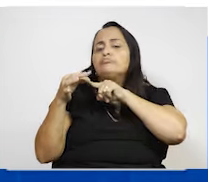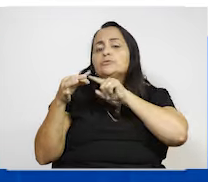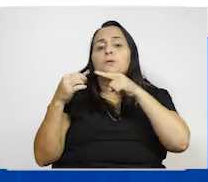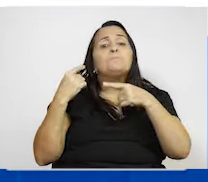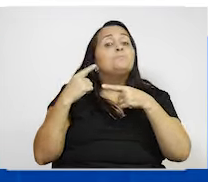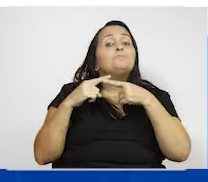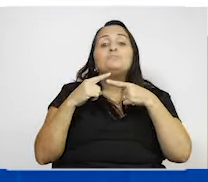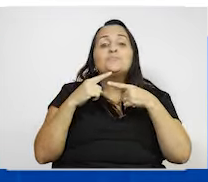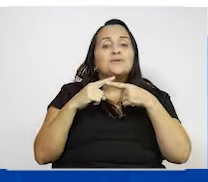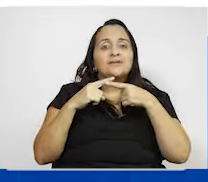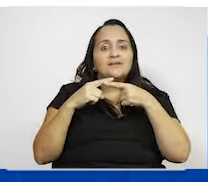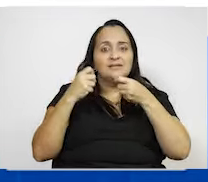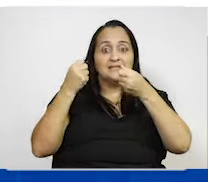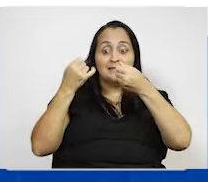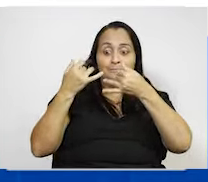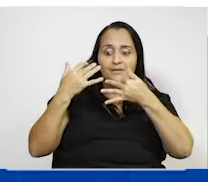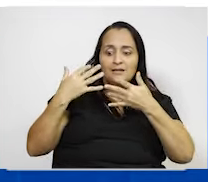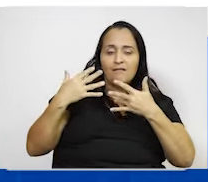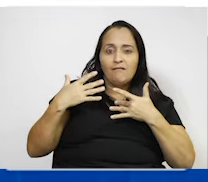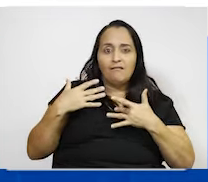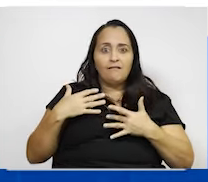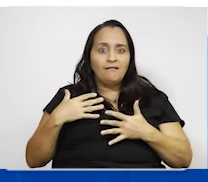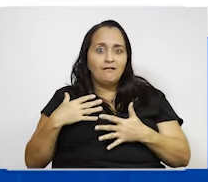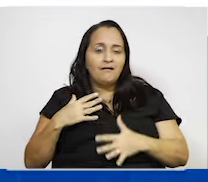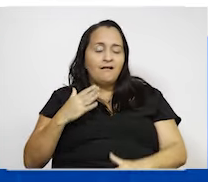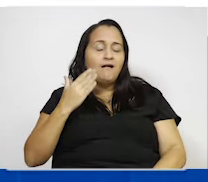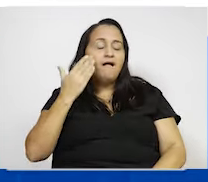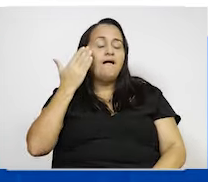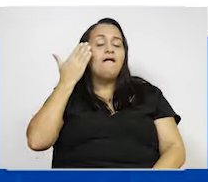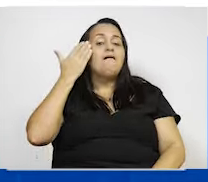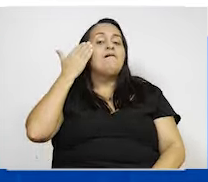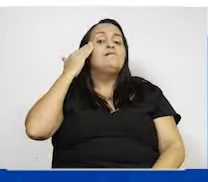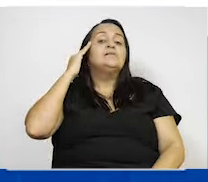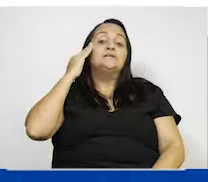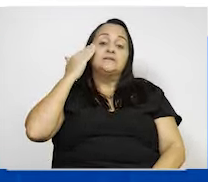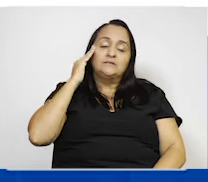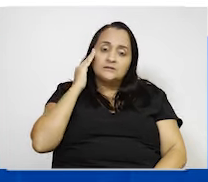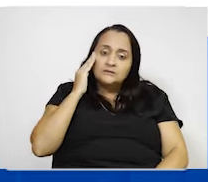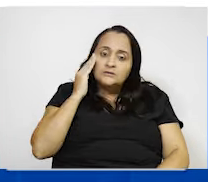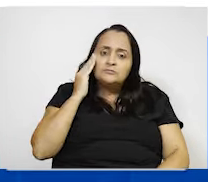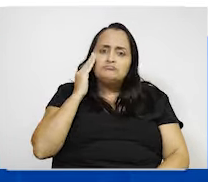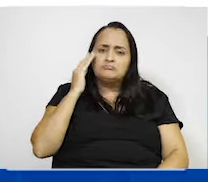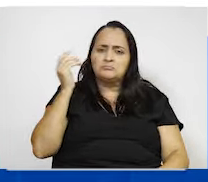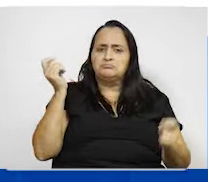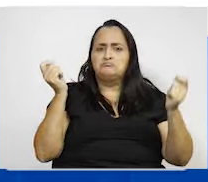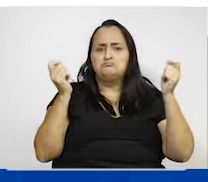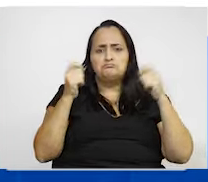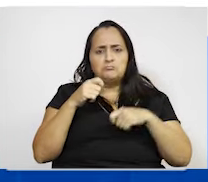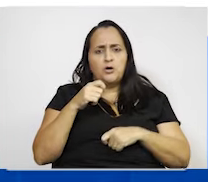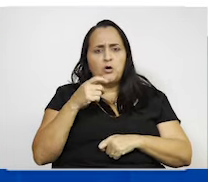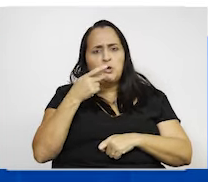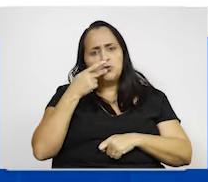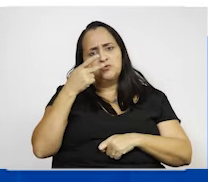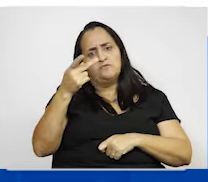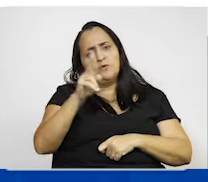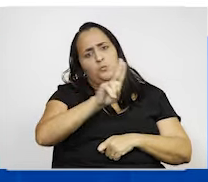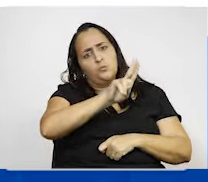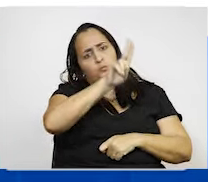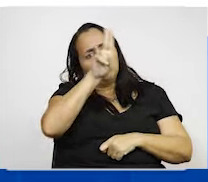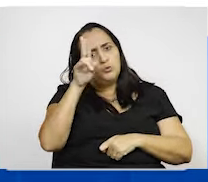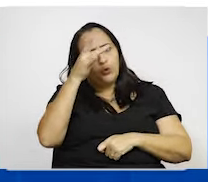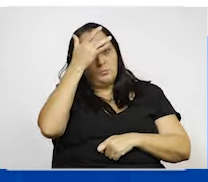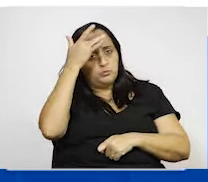buscando conhecer o ouvinte. Uma opinião pode ser fundamentada com a citação de uma pessoa importante